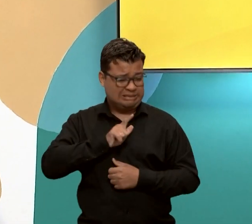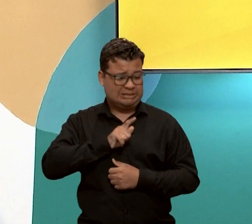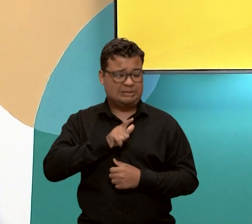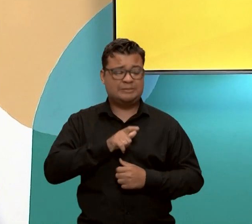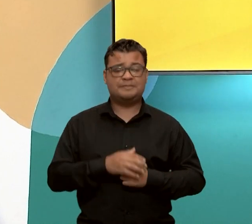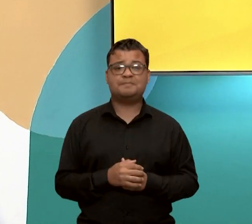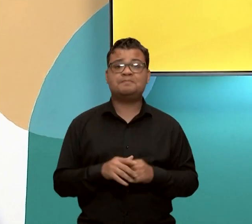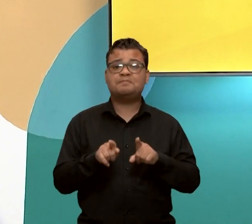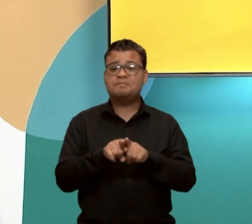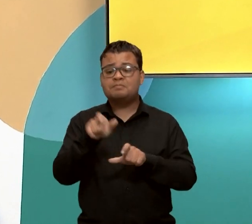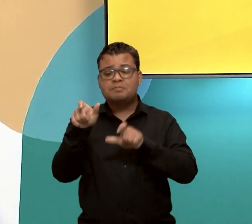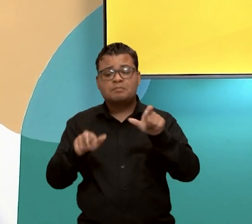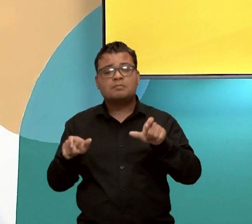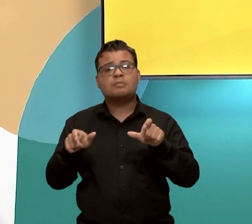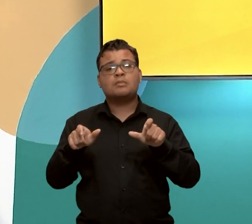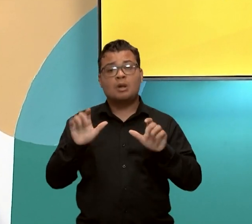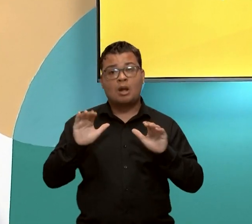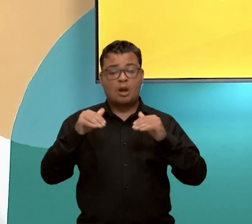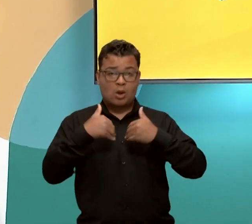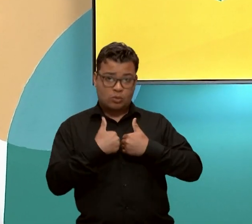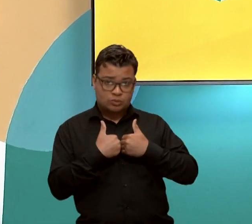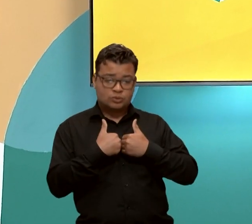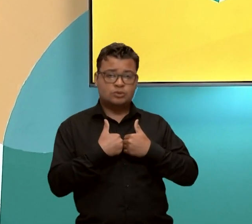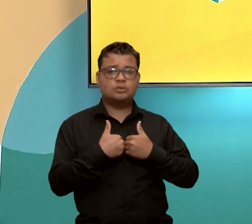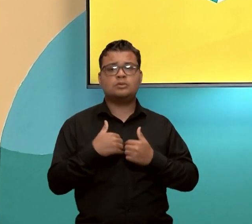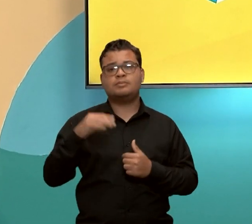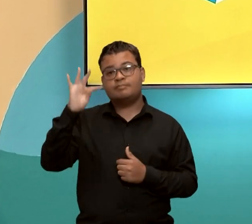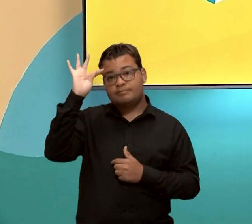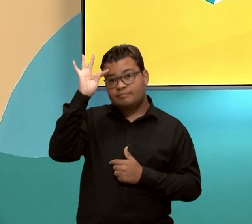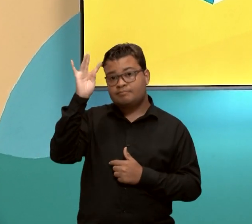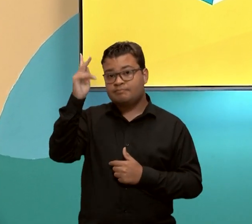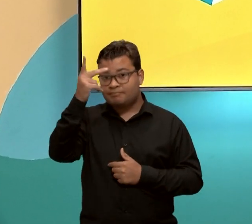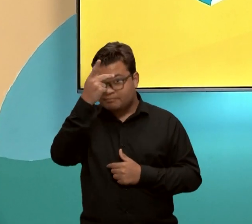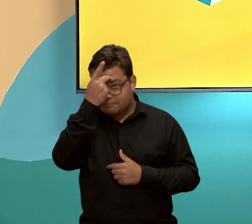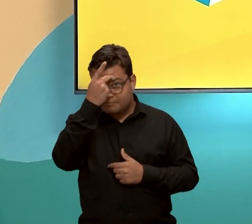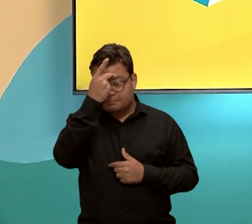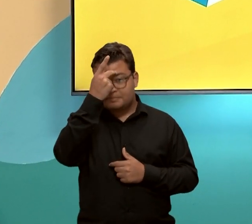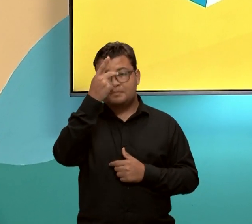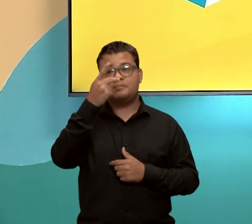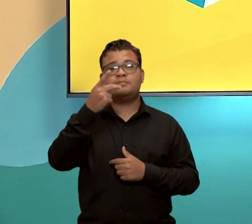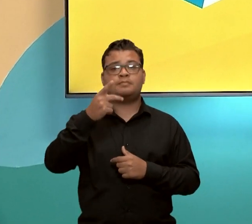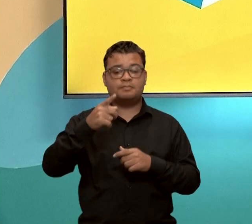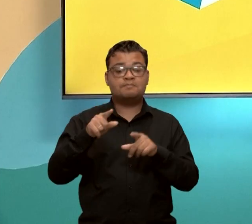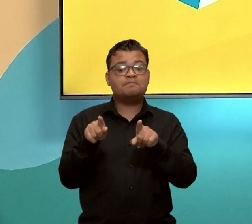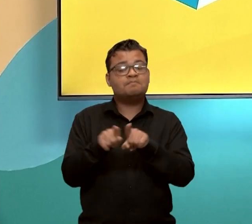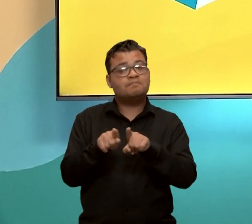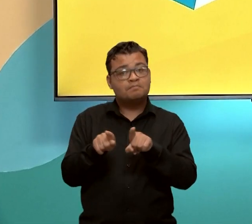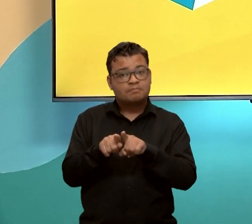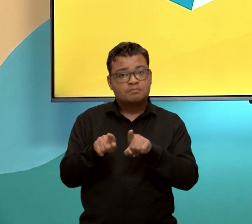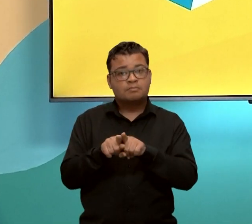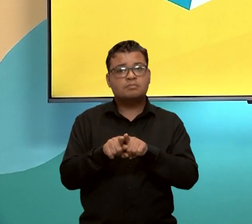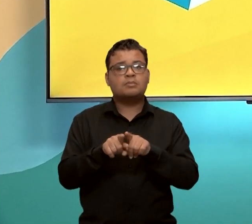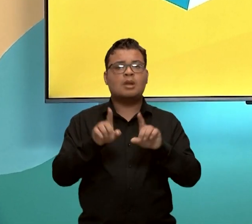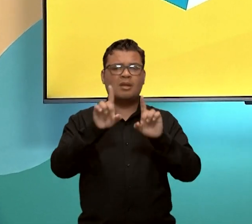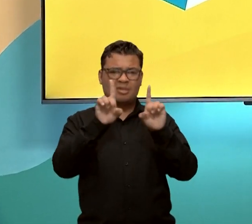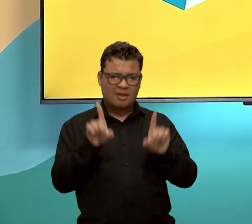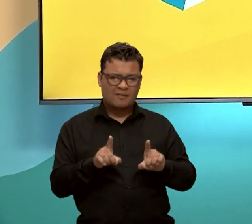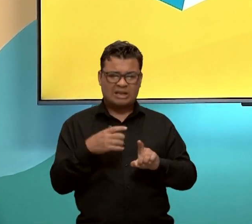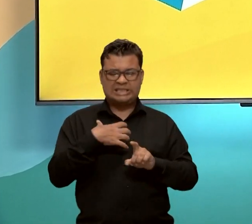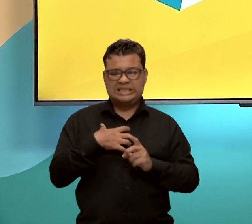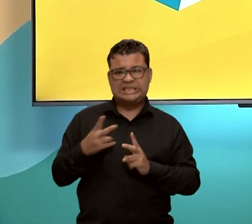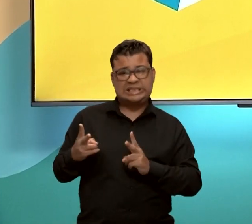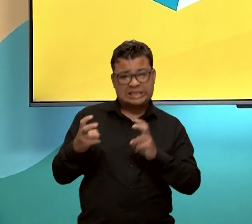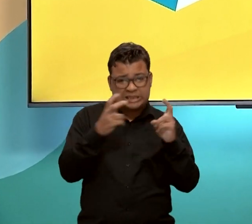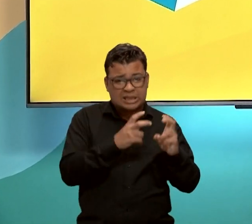com transtorno do espectro autista, transtorno do déficit de atenção com hiperatividade e também com deficiências sensoriais